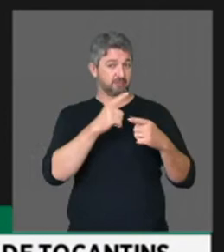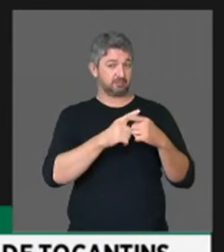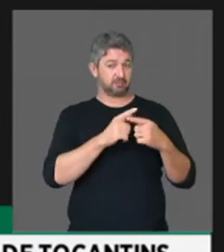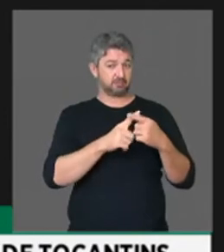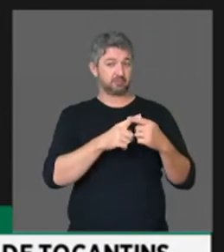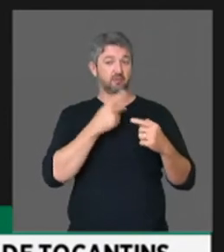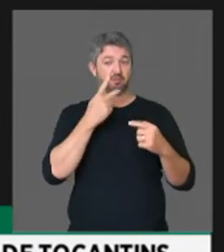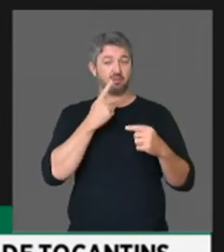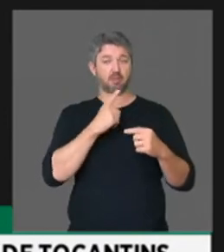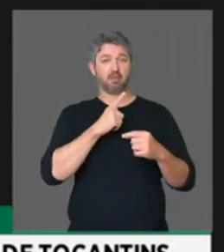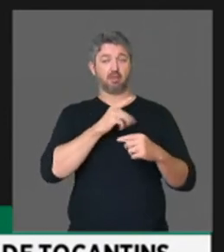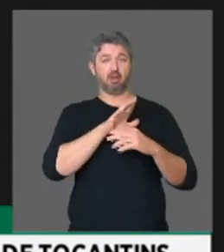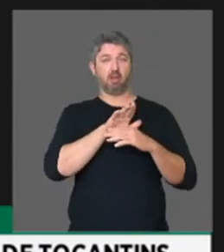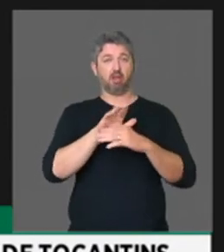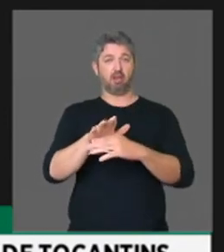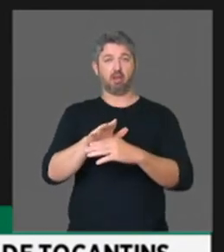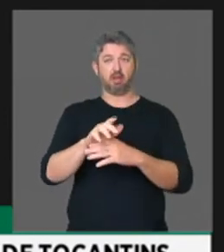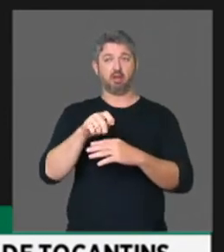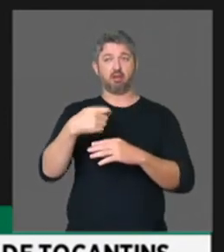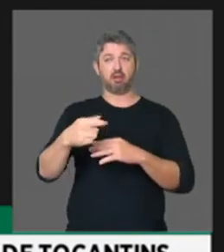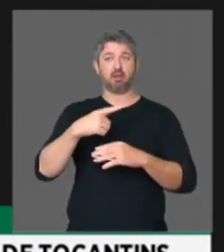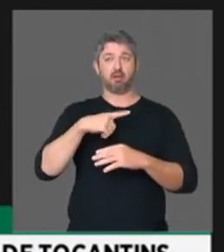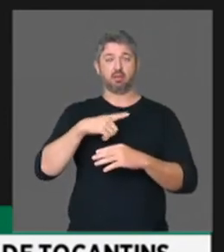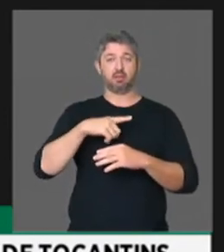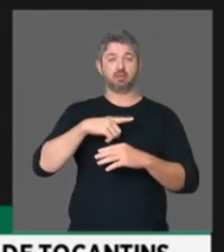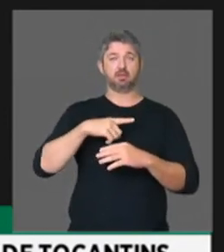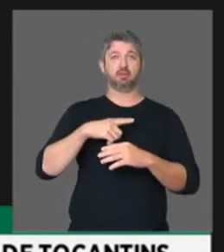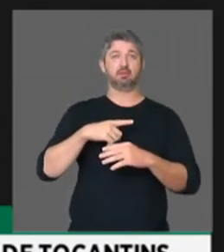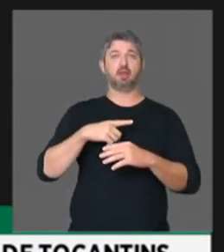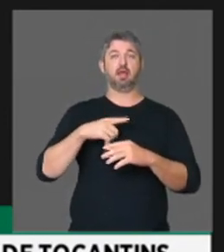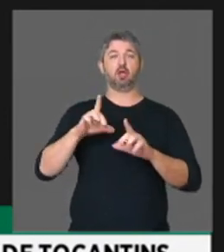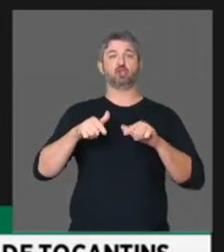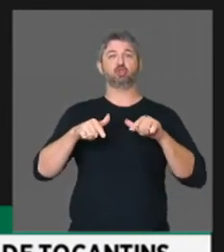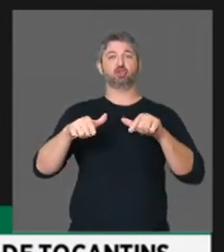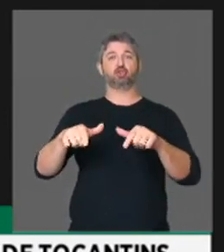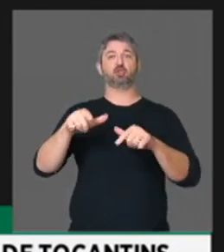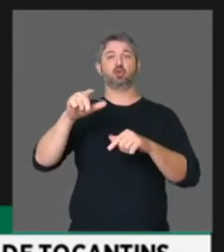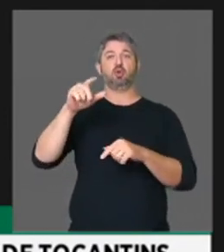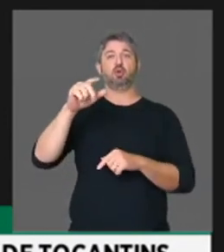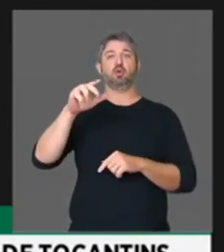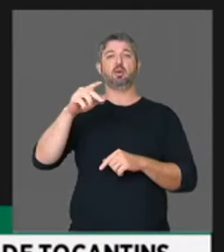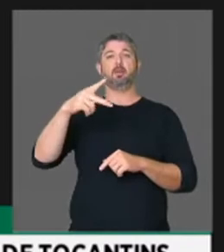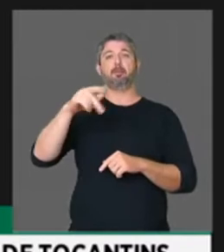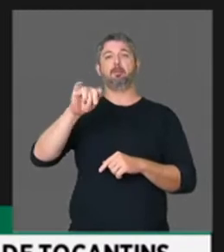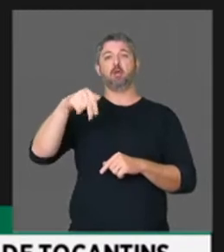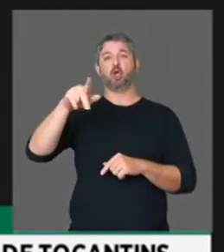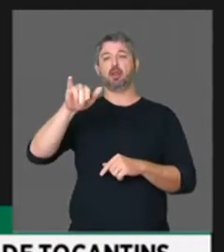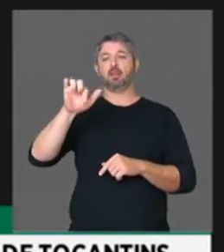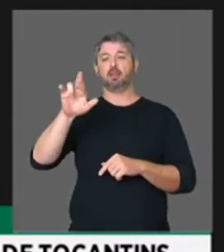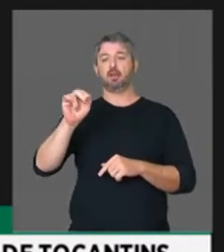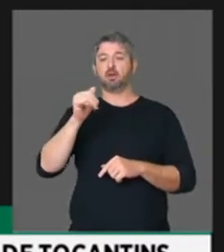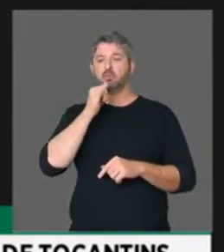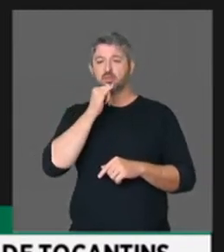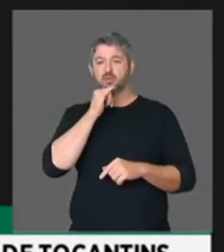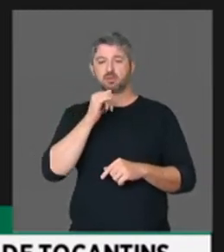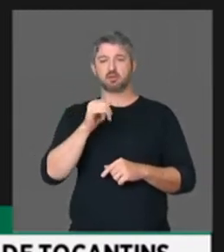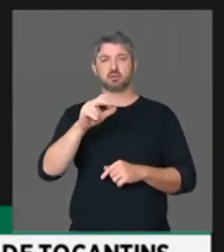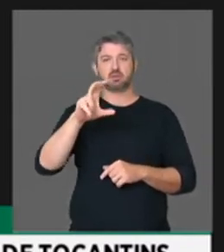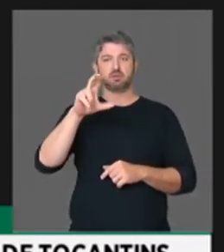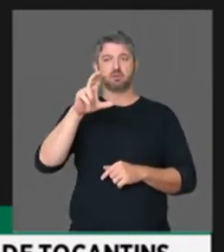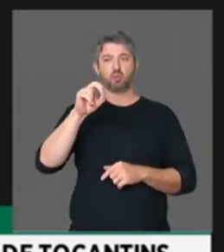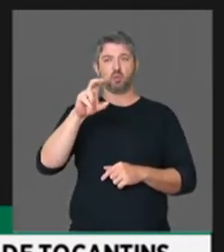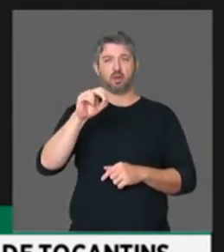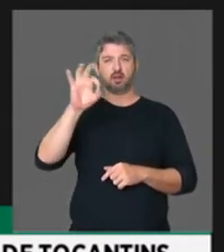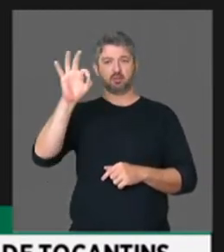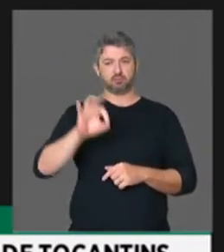atribui benefícios aos detentores do título pioneiro. Um desses benefícios, por exemplo, foi a atribuição de